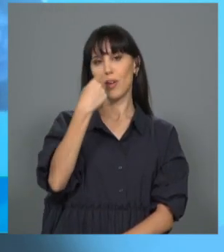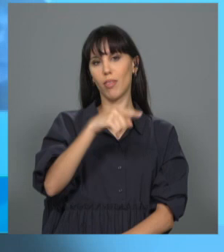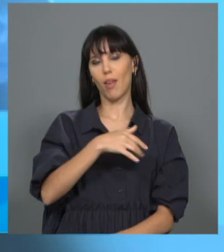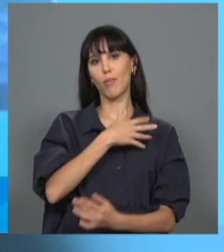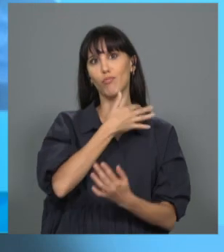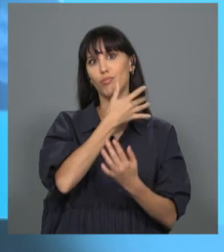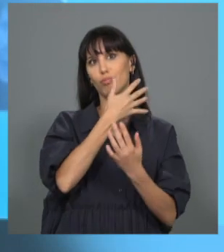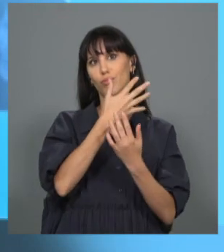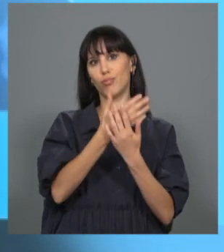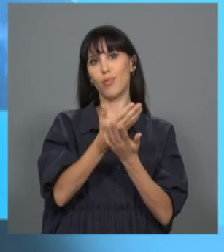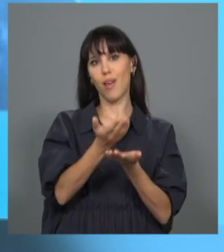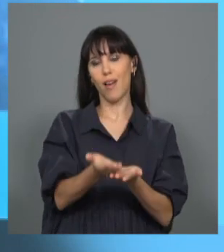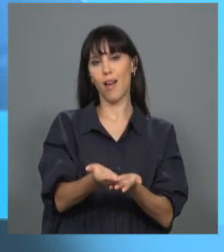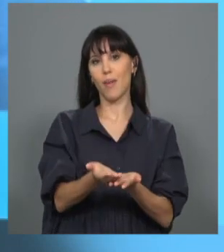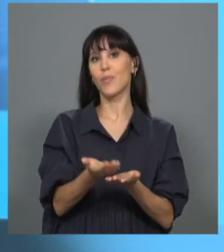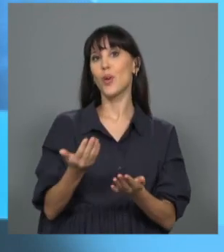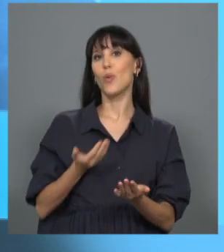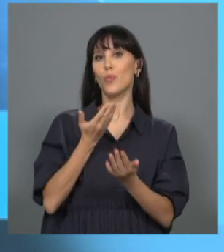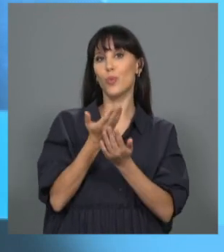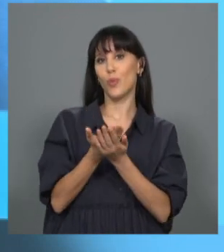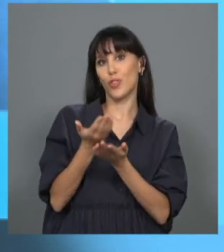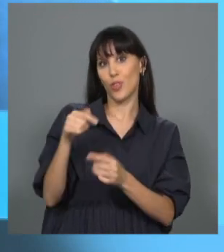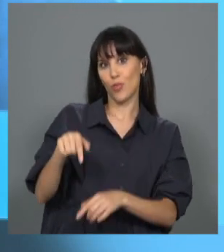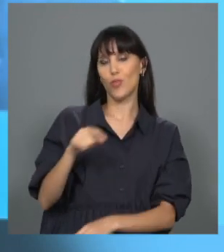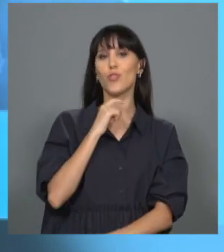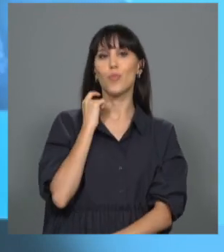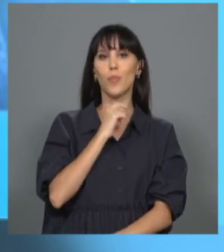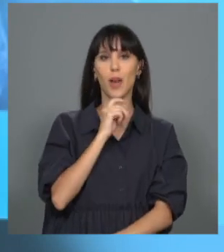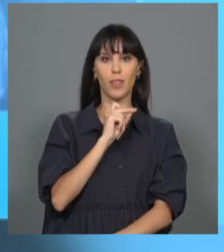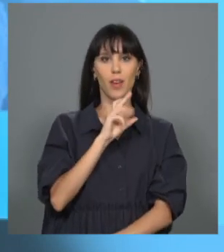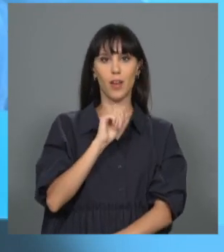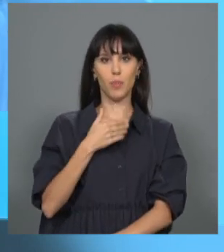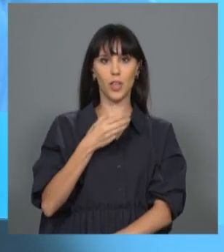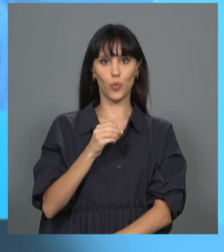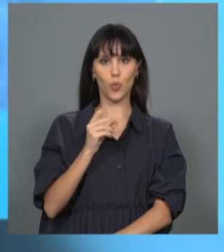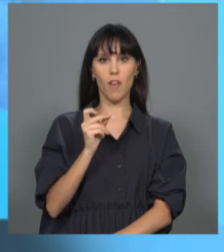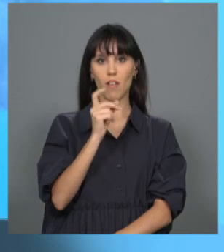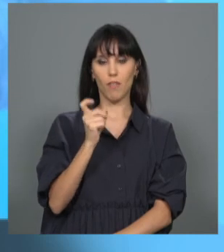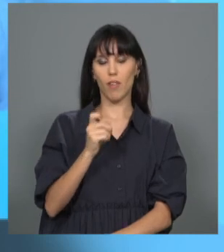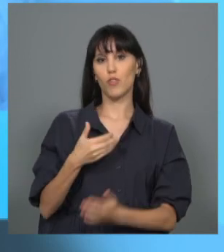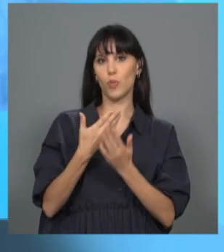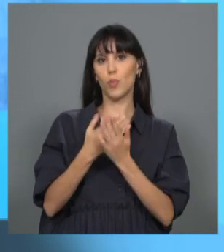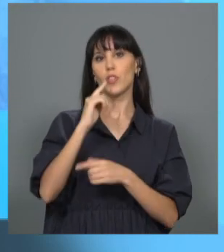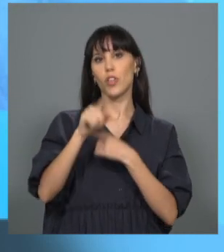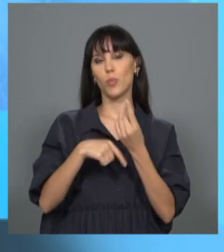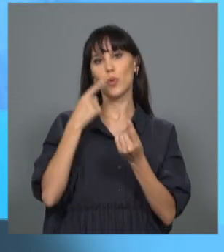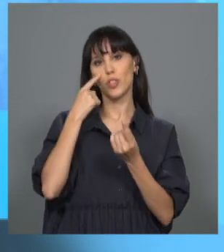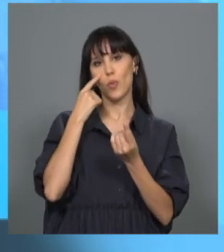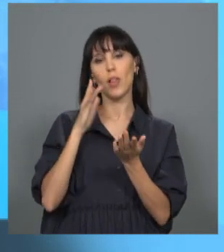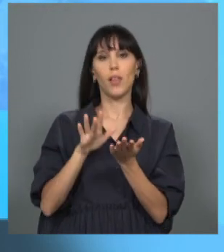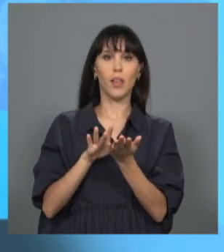dias. É o caso das sugestões que hoje o Padre Armindo Vaz nos vai deixar, para depois propor a análise à liturgia de domingo,